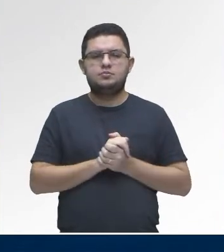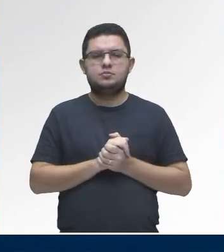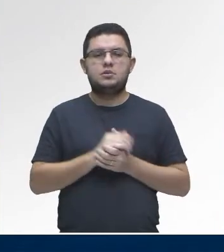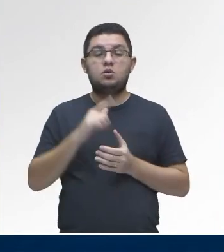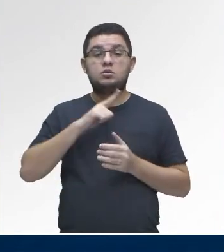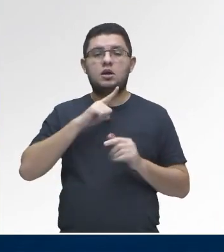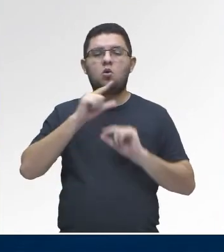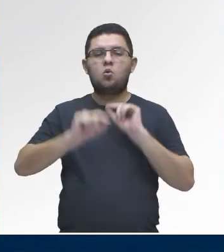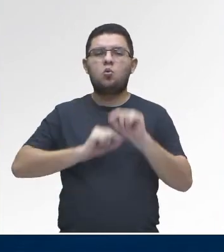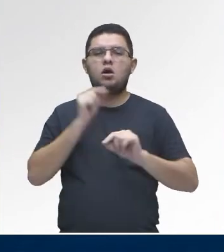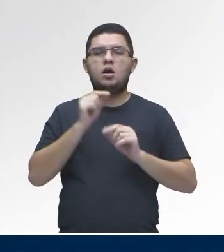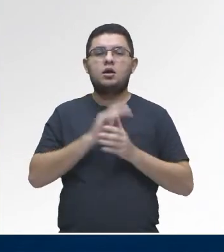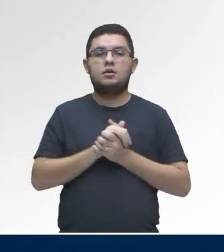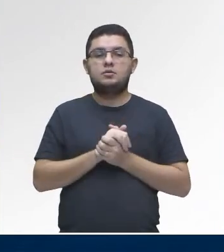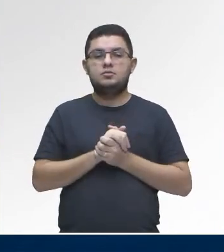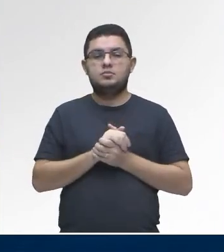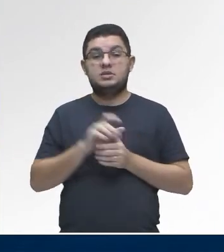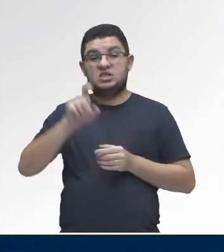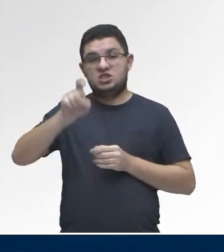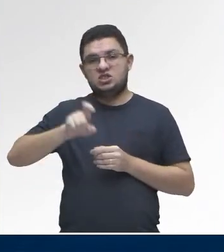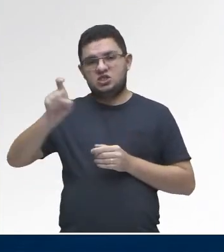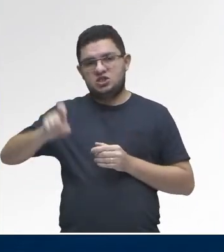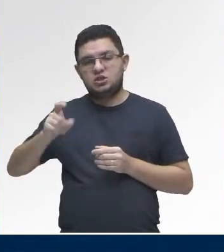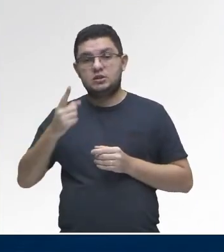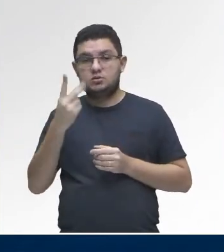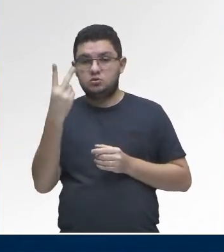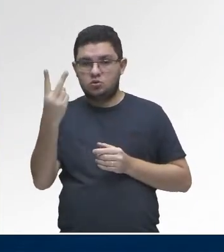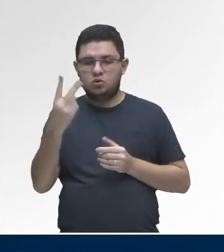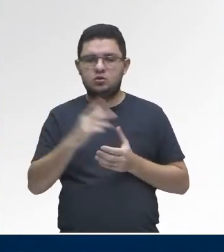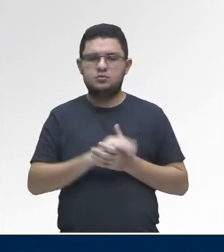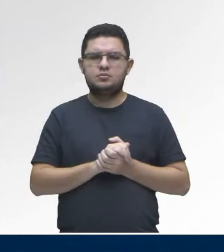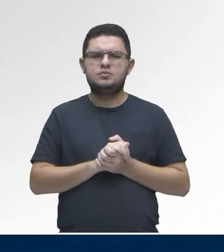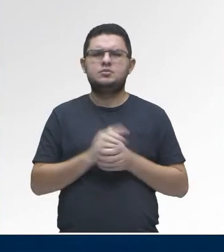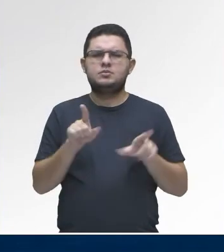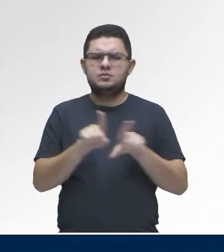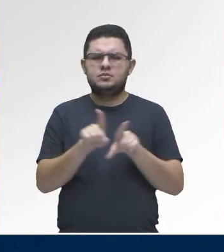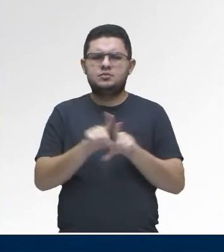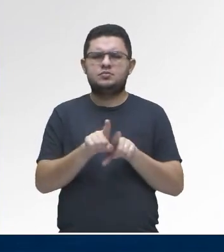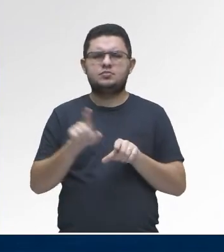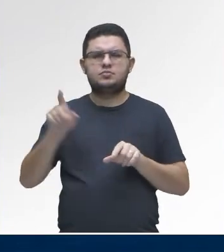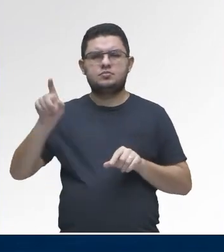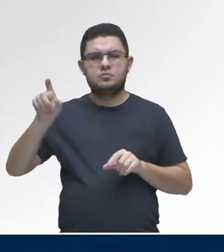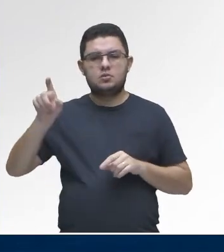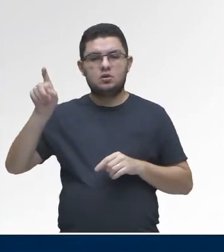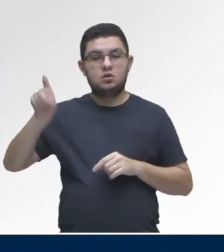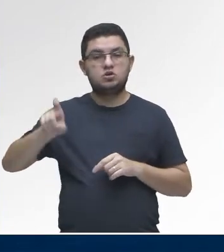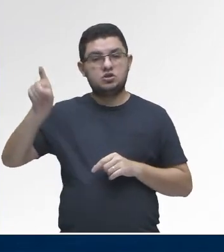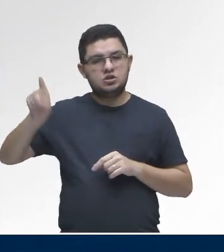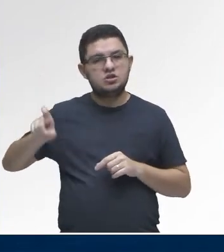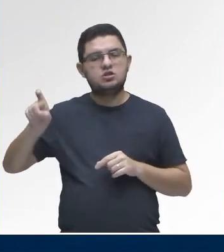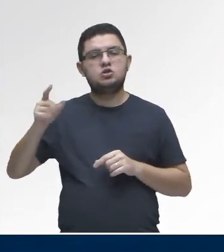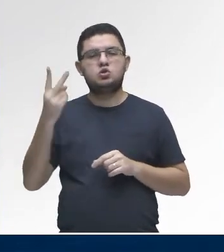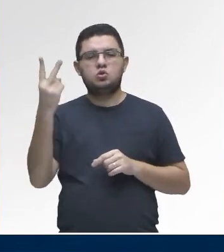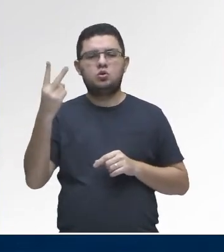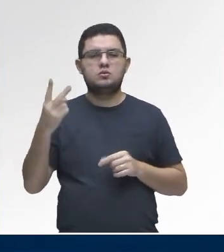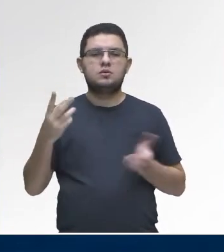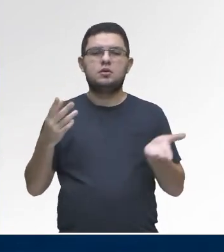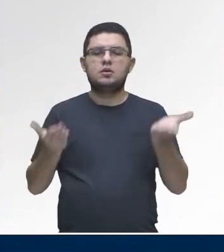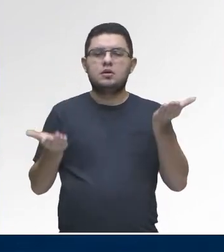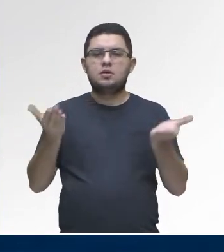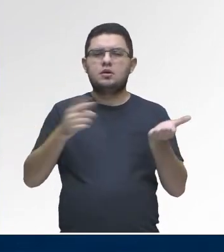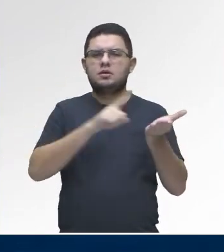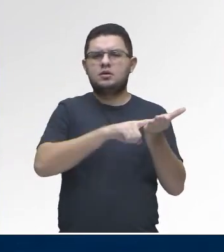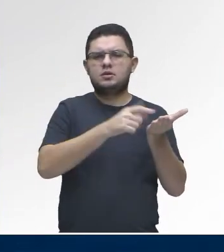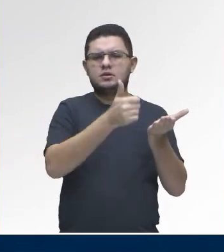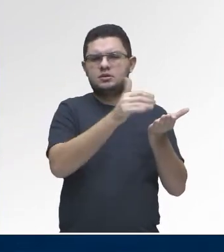2x e do outro a gente tem 100. Então, nesse primeiro membro e aqui o segundo